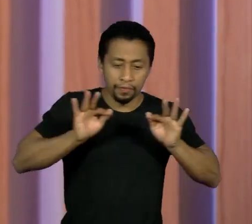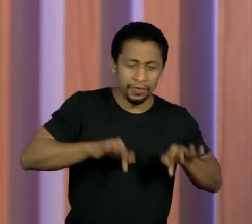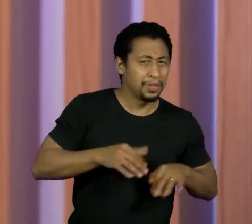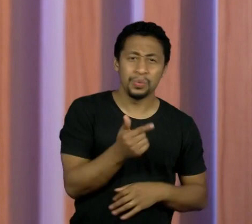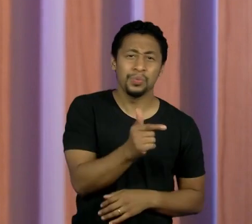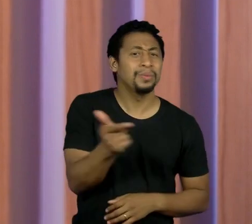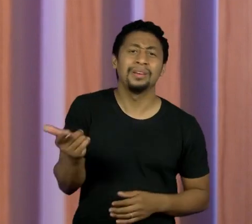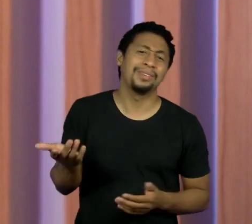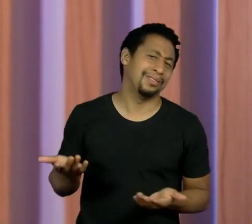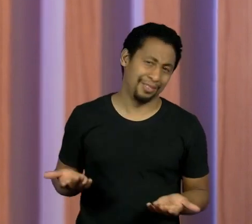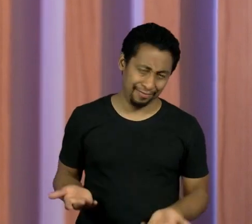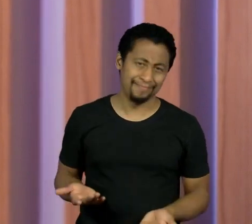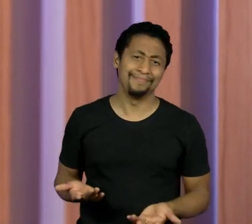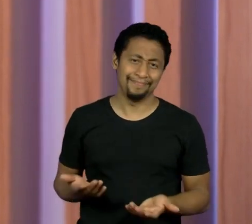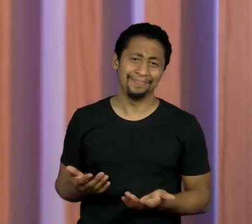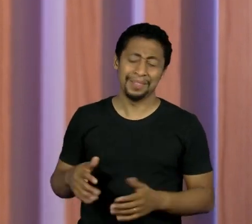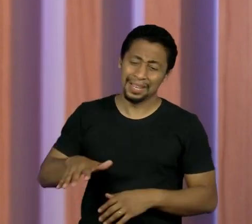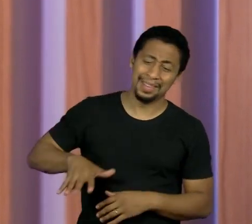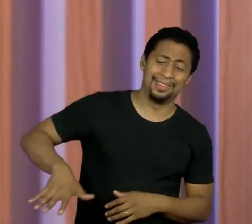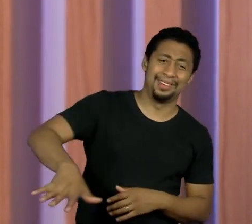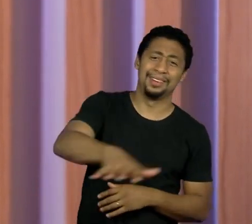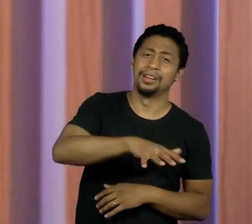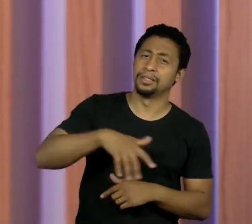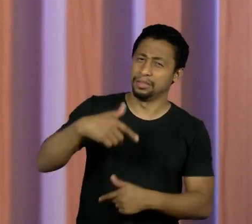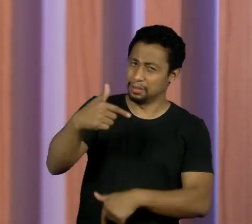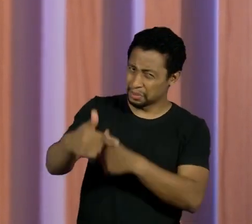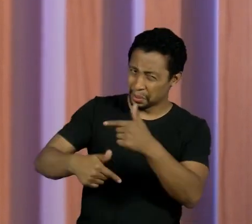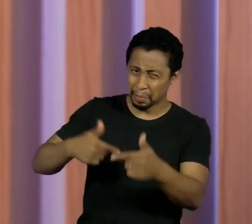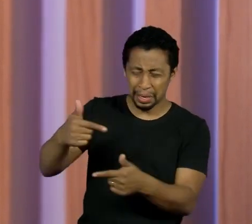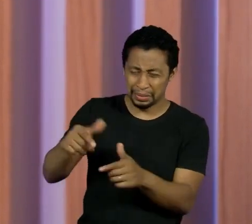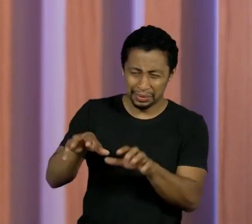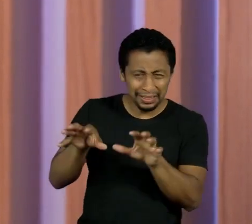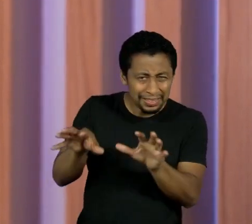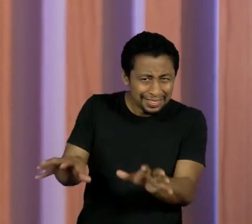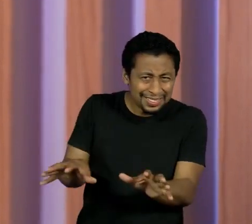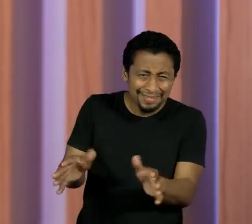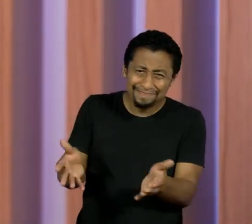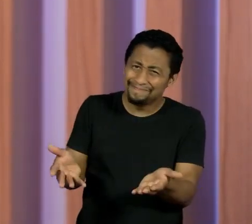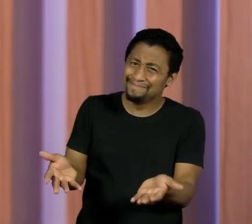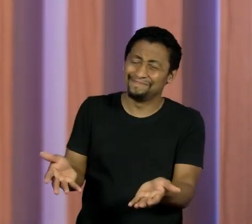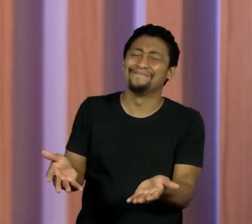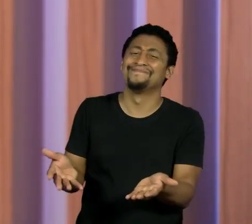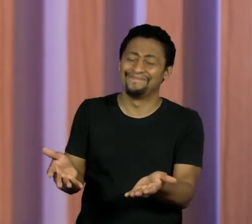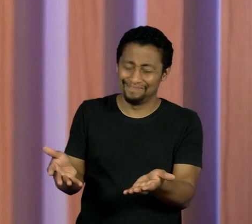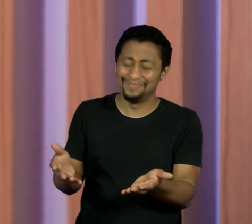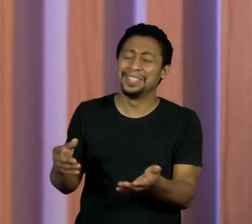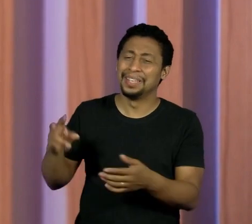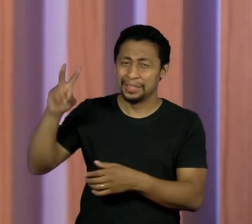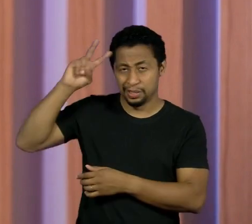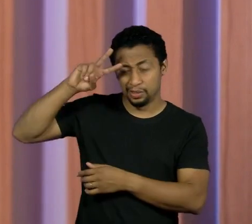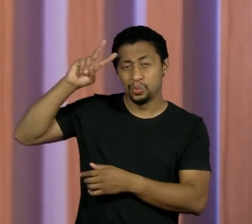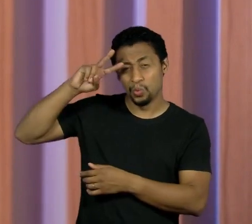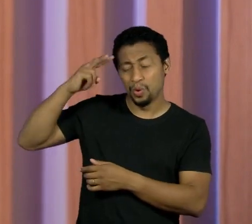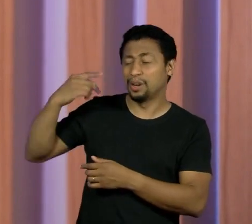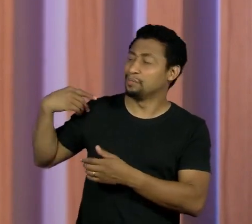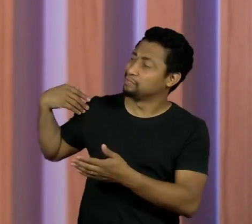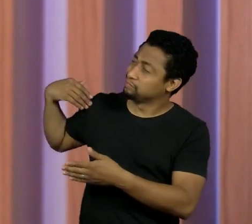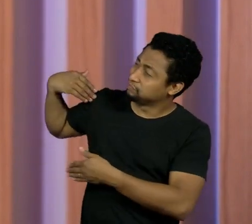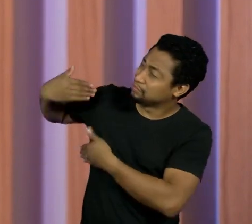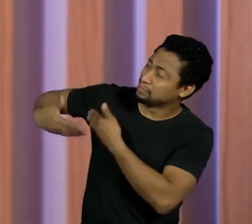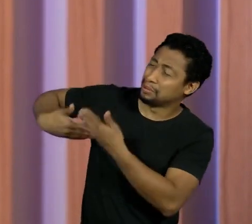por um ambiente de trabalho, por uma condição de trabalho, ela atravessa a nossa história. Mas